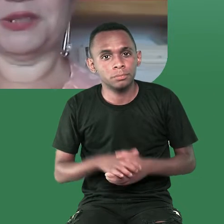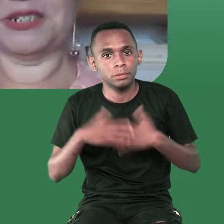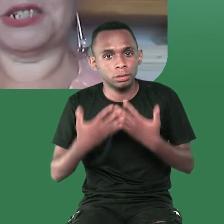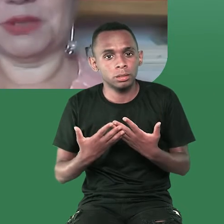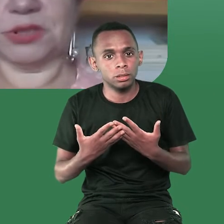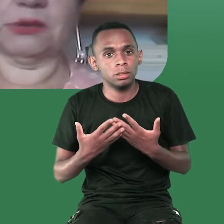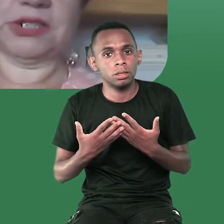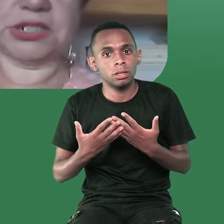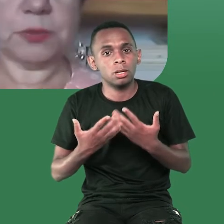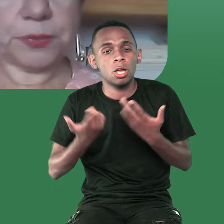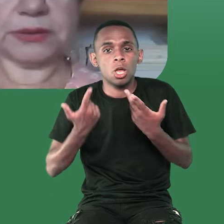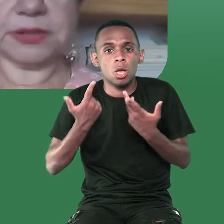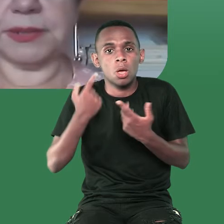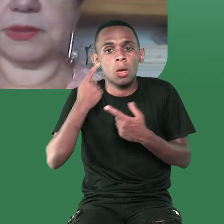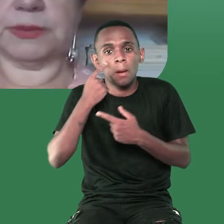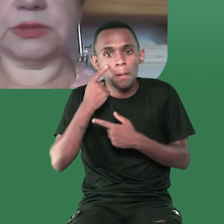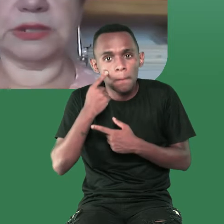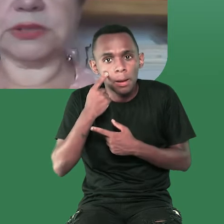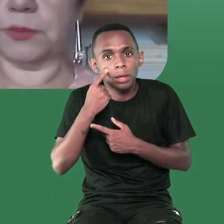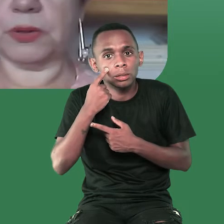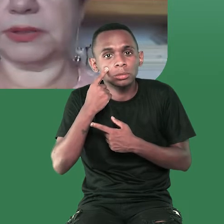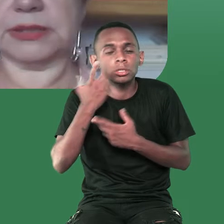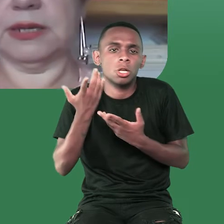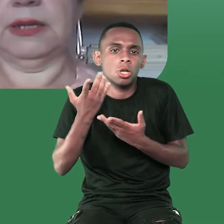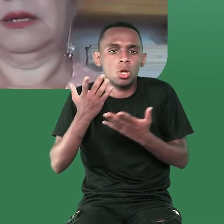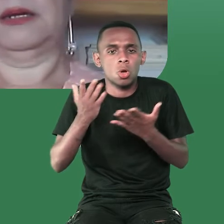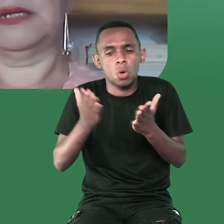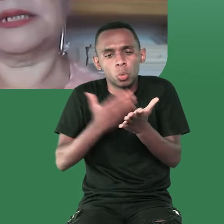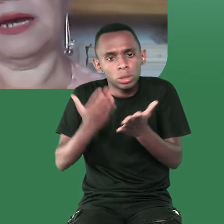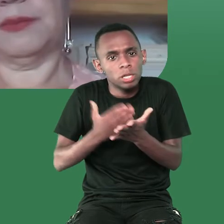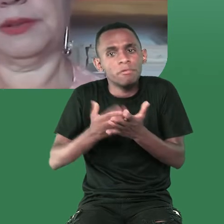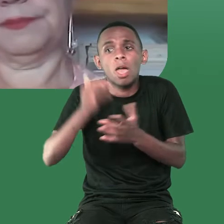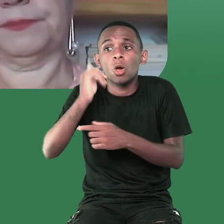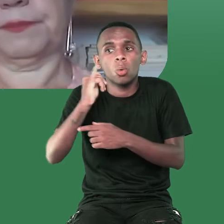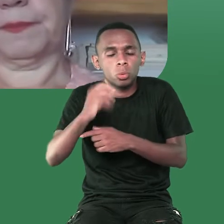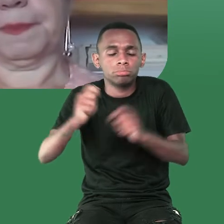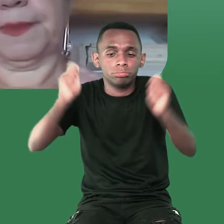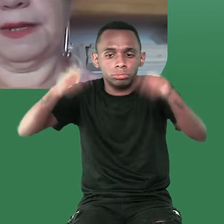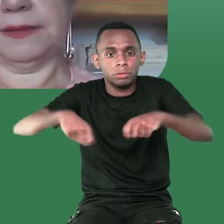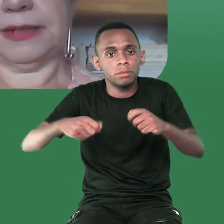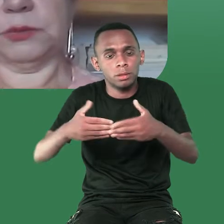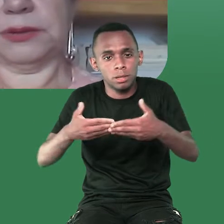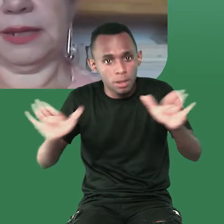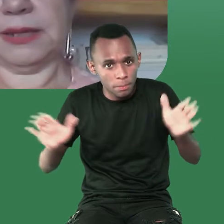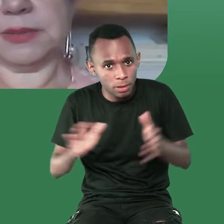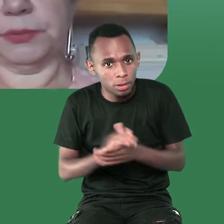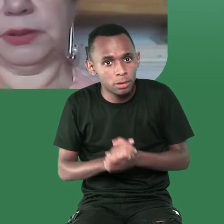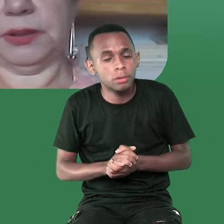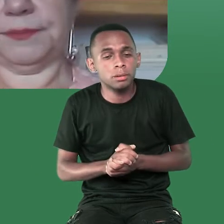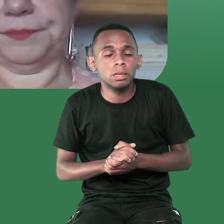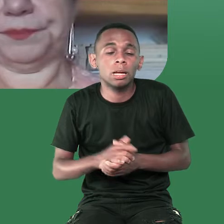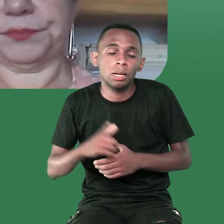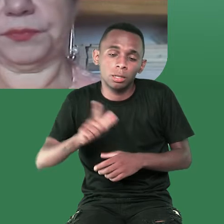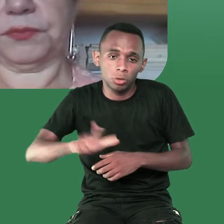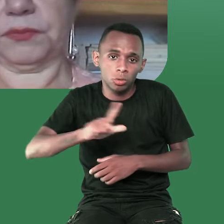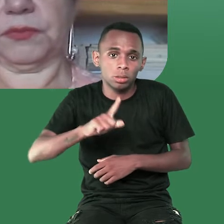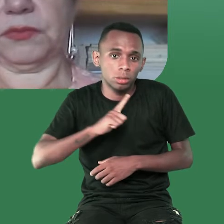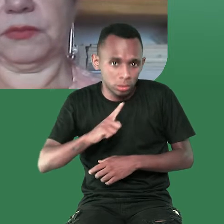tentando sair de um clichê, mas usando clichê, são portas mesmo, né? Os livros são portas que se abrem. A literatura tem esse poder.